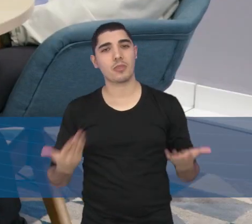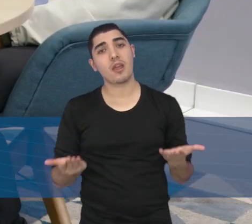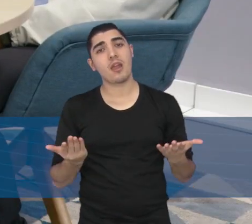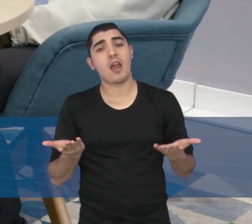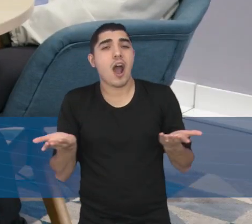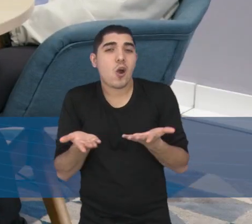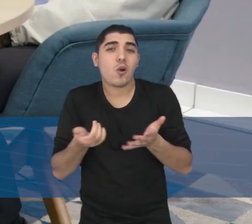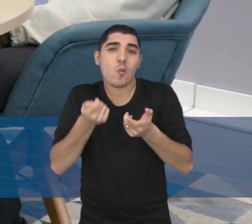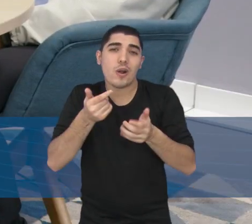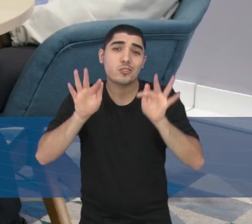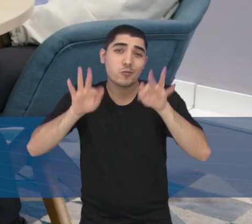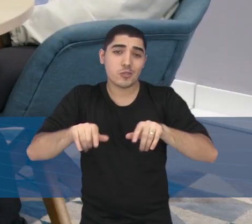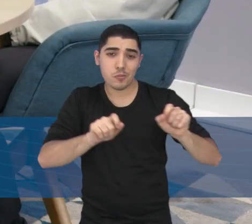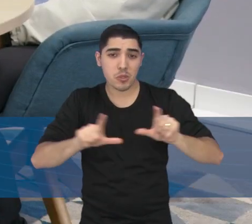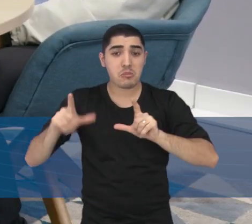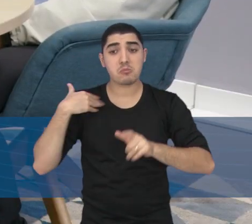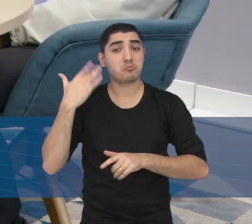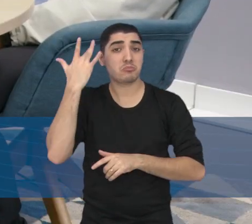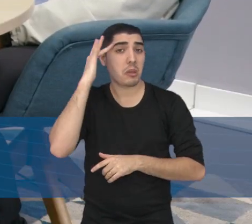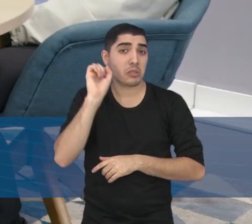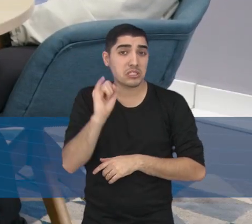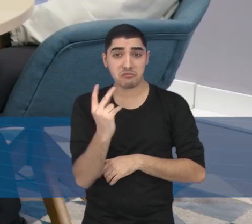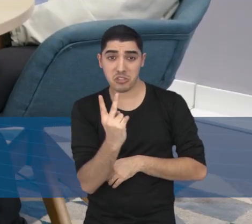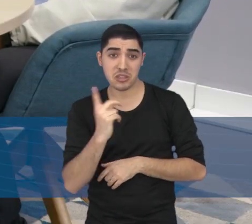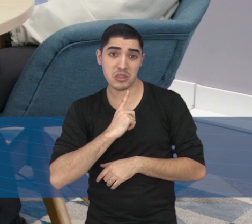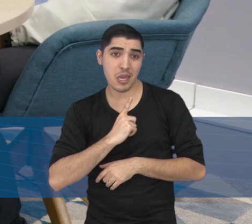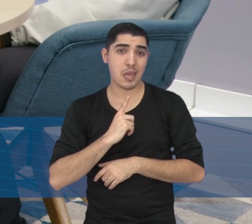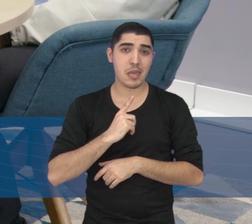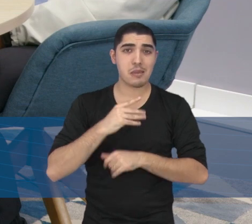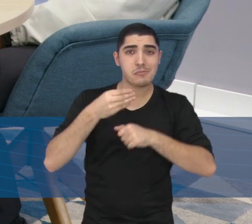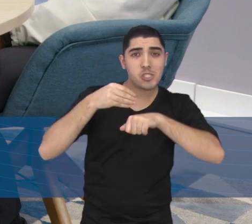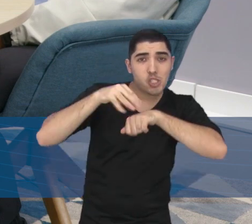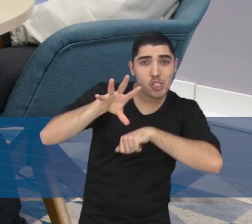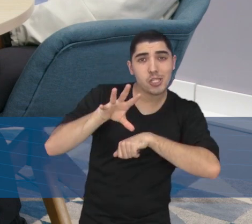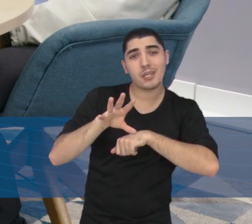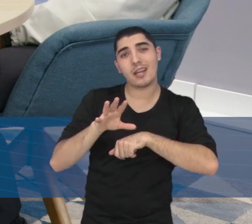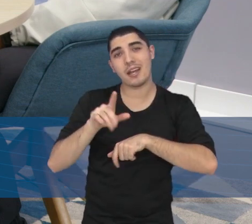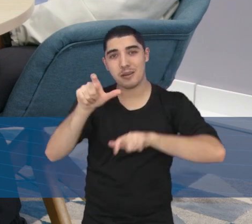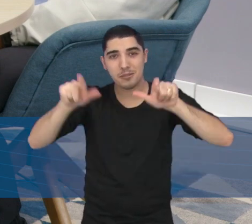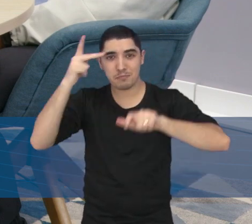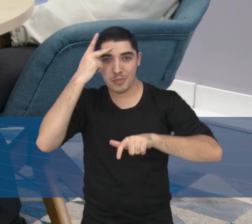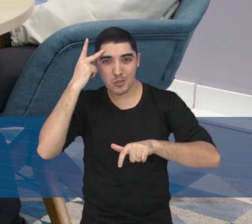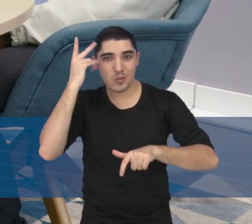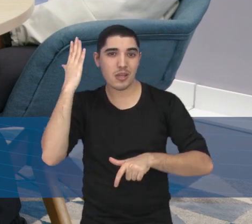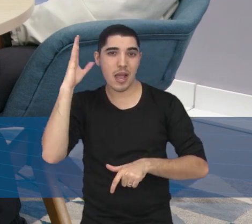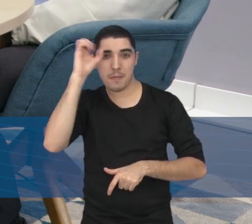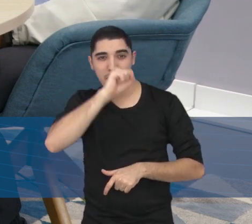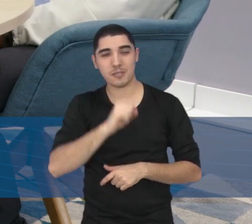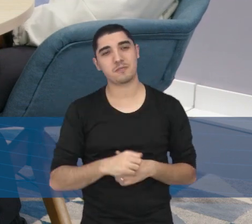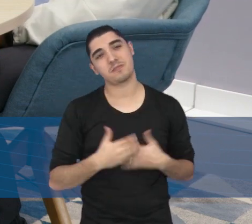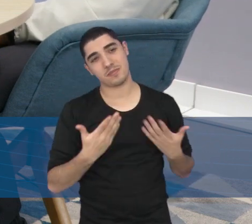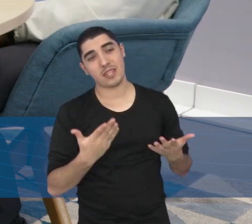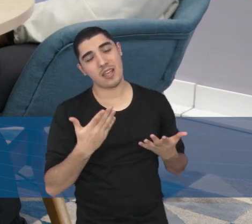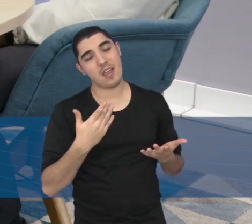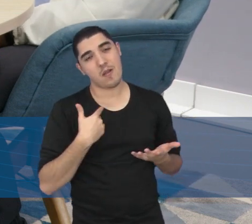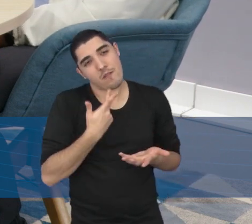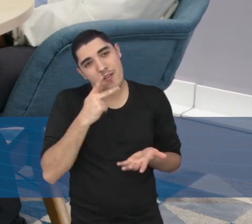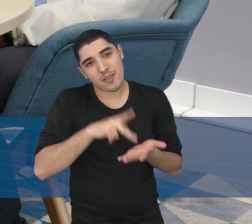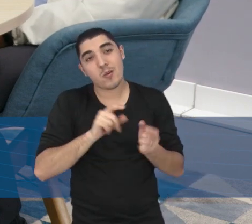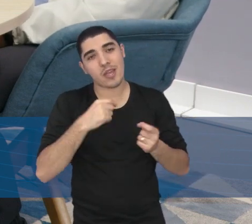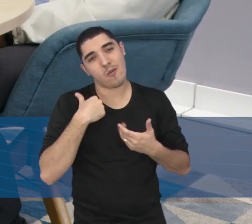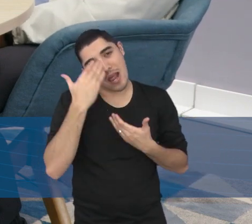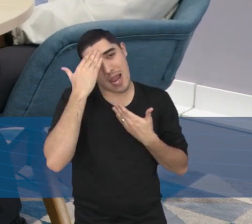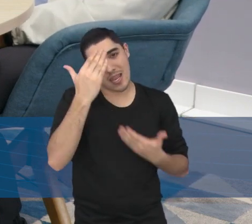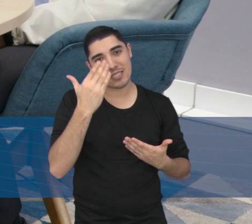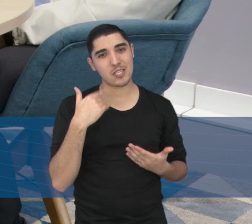chegando ao fim. Vocês gostariam de deixar uma mensagem, algum recado para a população? Henrique? Na verdade, agradecer. Acho que foi